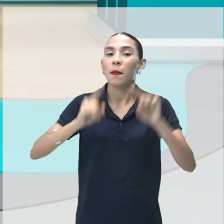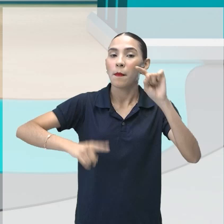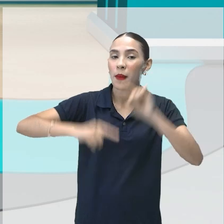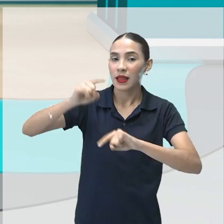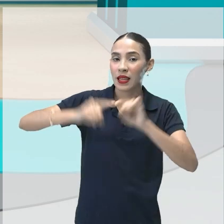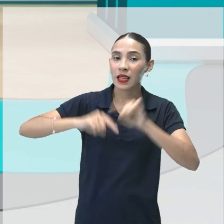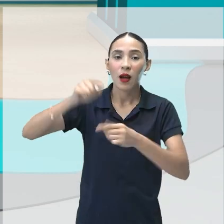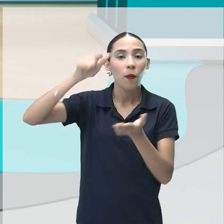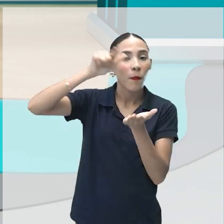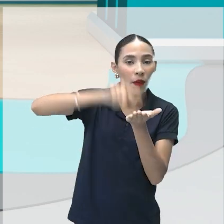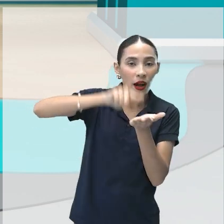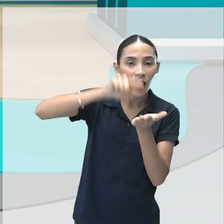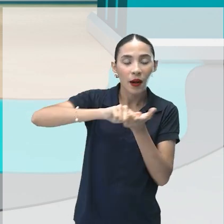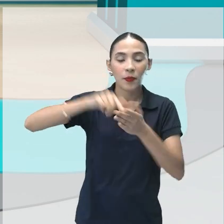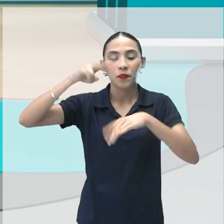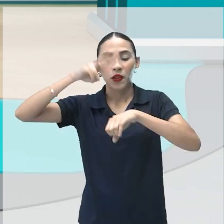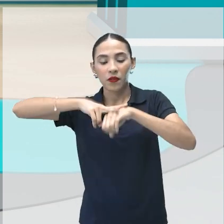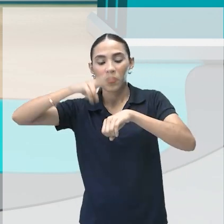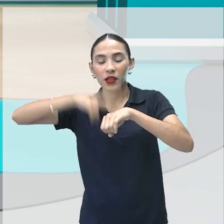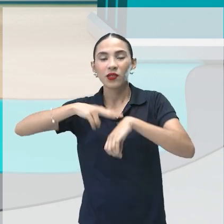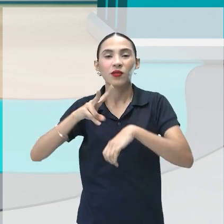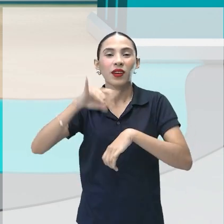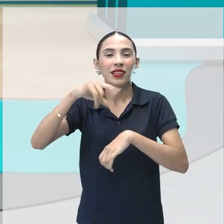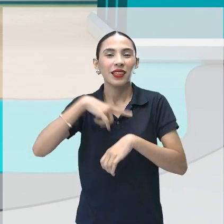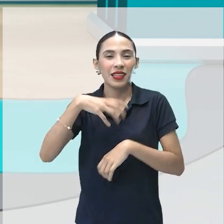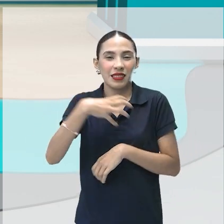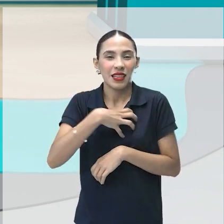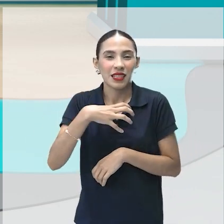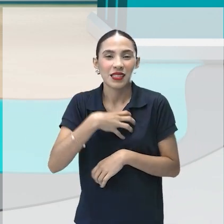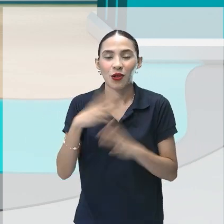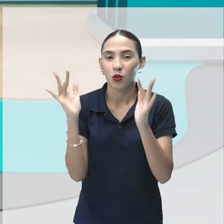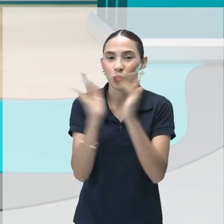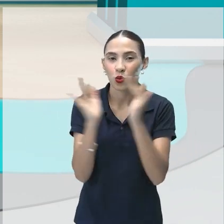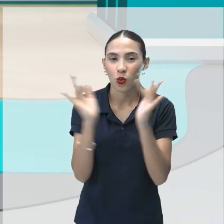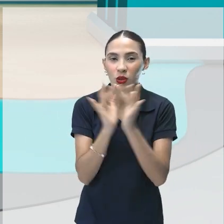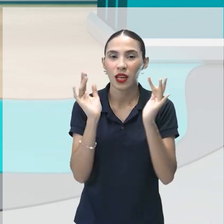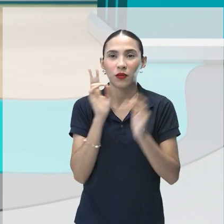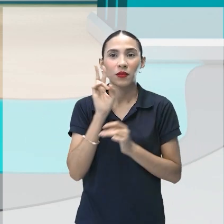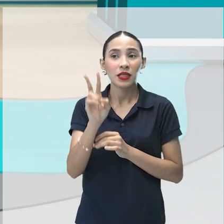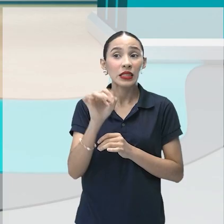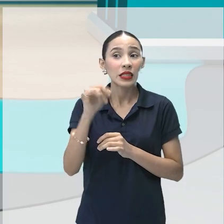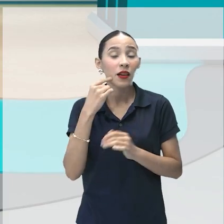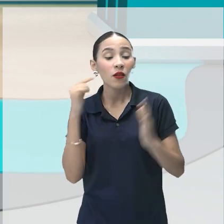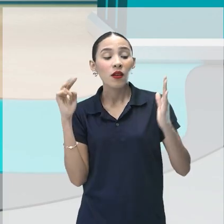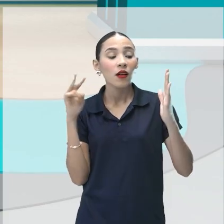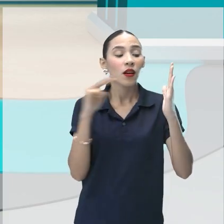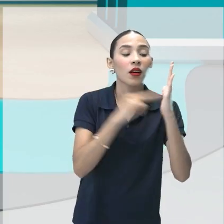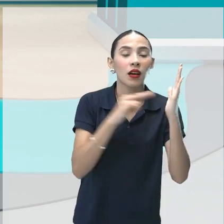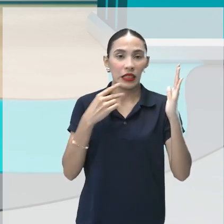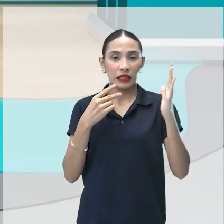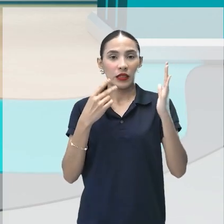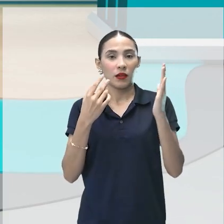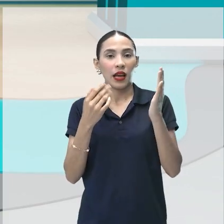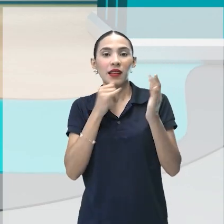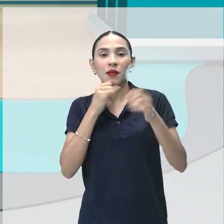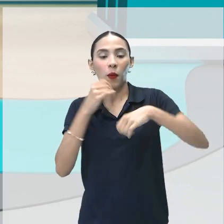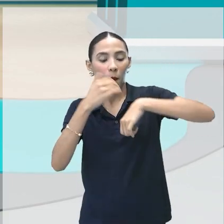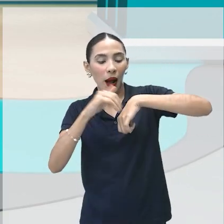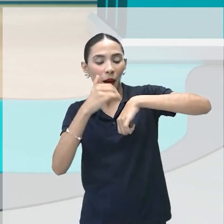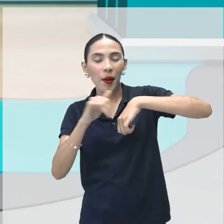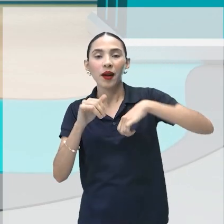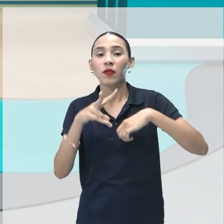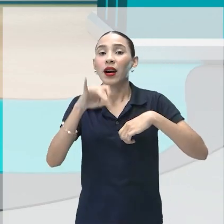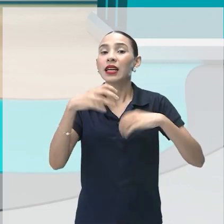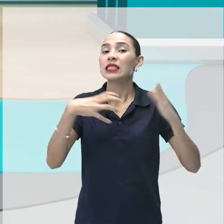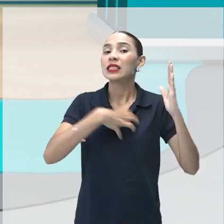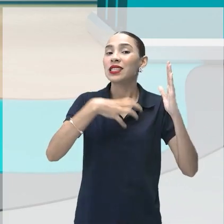jornais, vidro, que eles vão ter a sensação tátil ao espectador. Se eu tocar ali, eu vou me cortar. Se eu tocar ali, eu